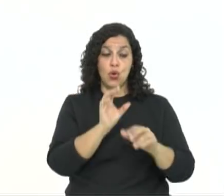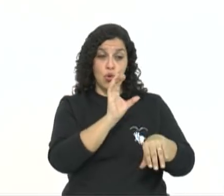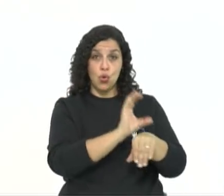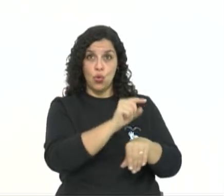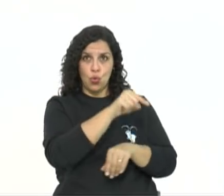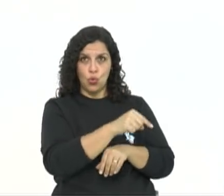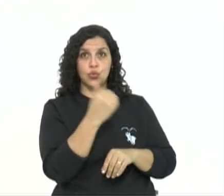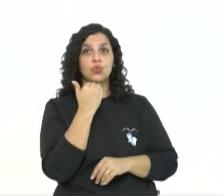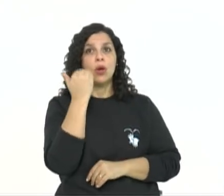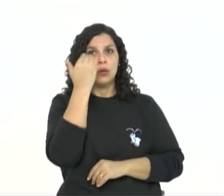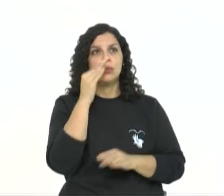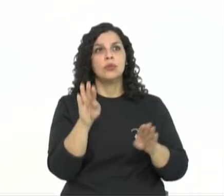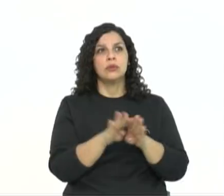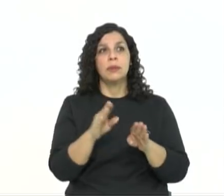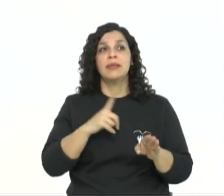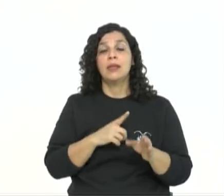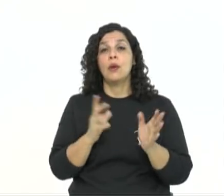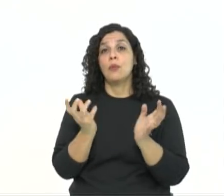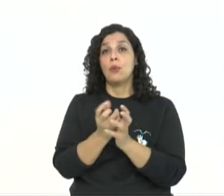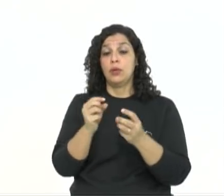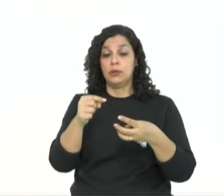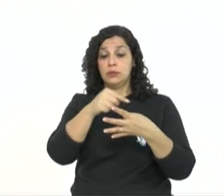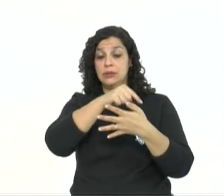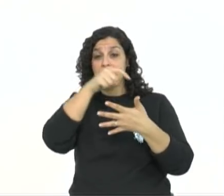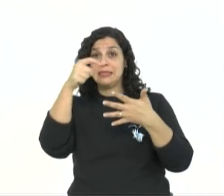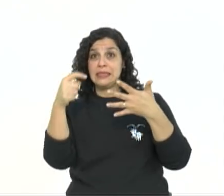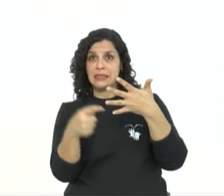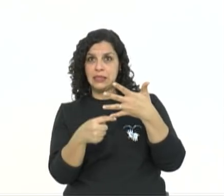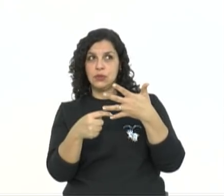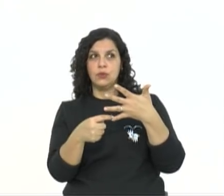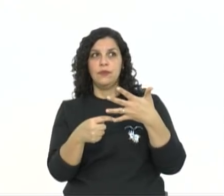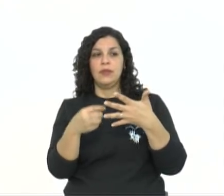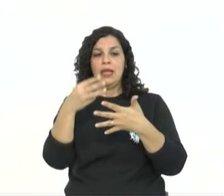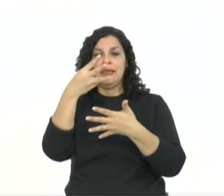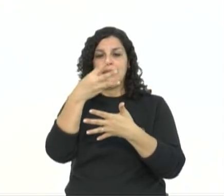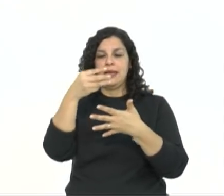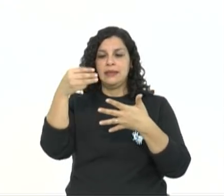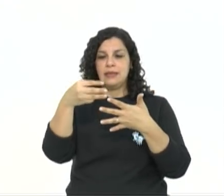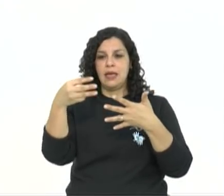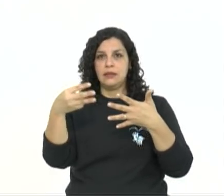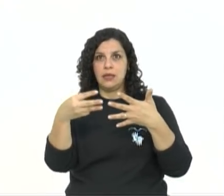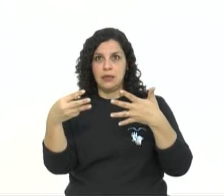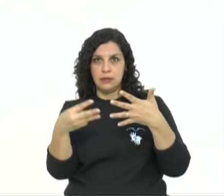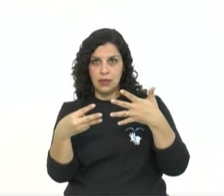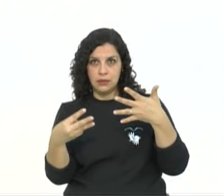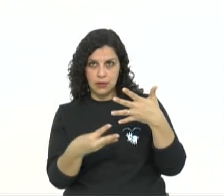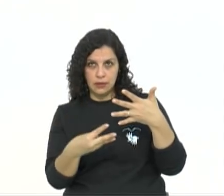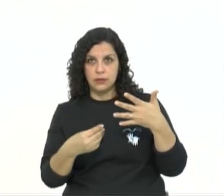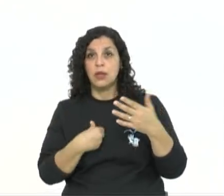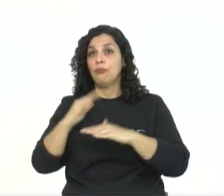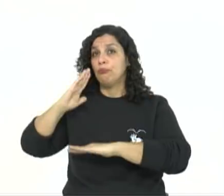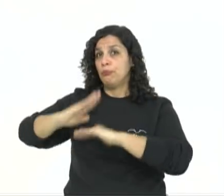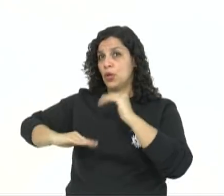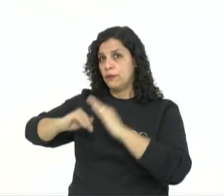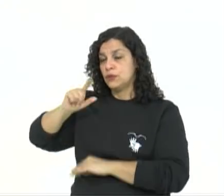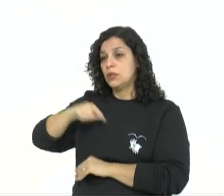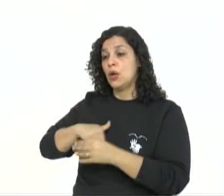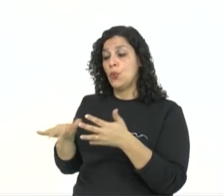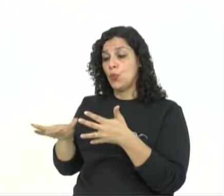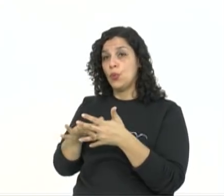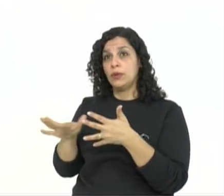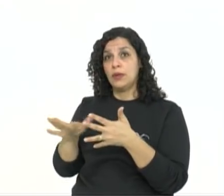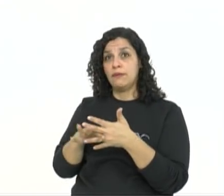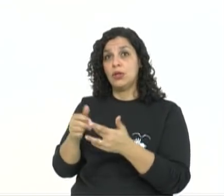amadores adultos, até 5 rounds de 3 minutos. Para atletas profissionais, o intervalo é